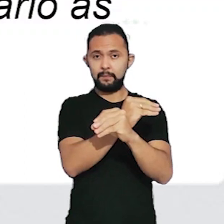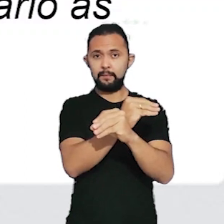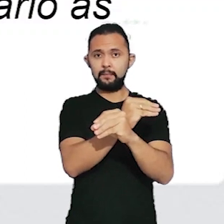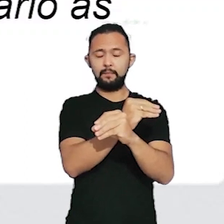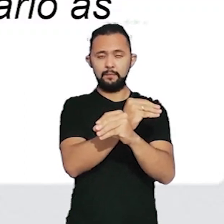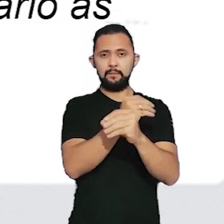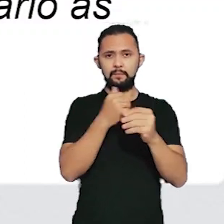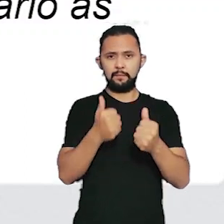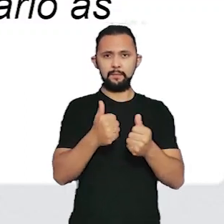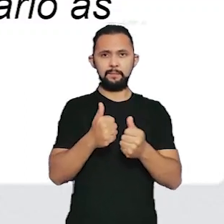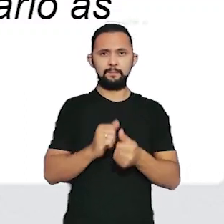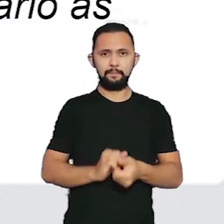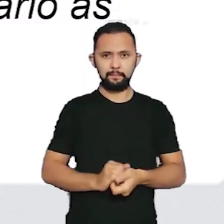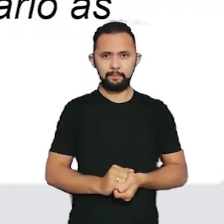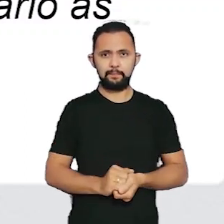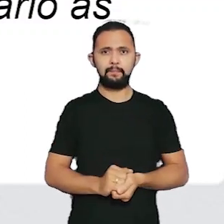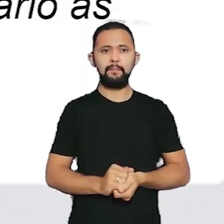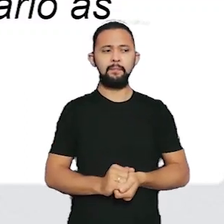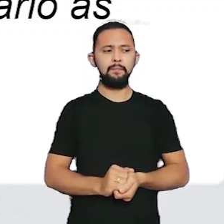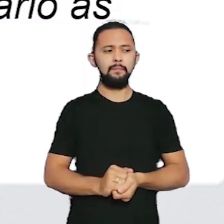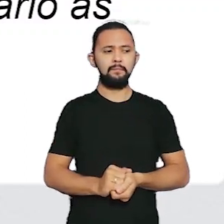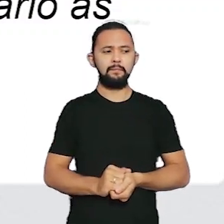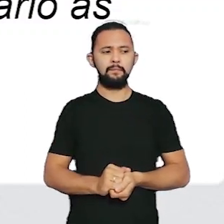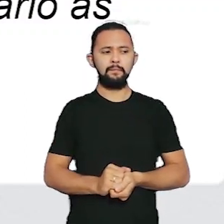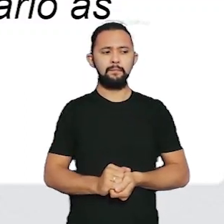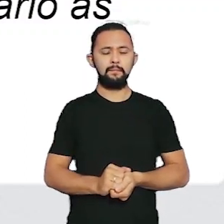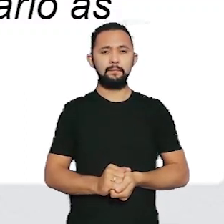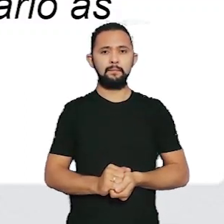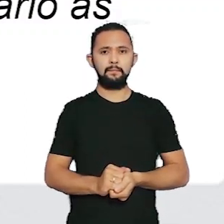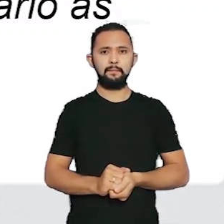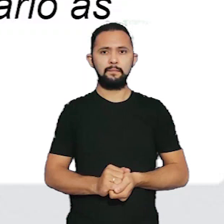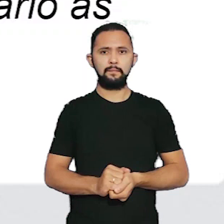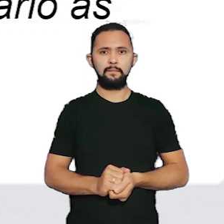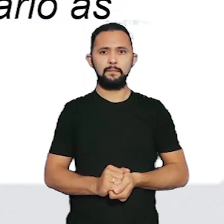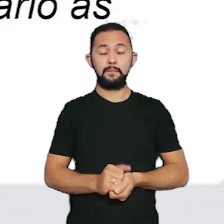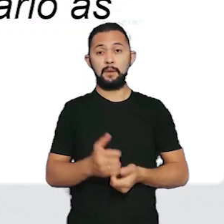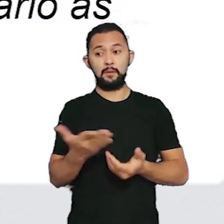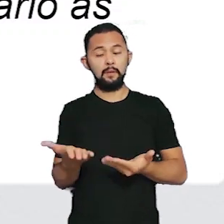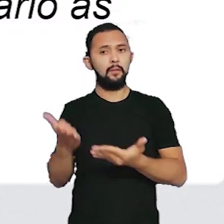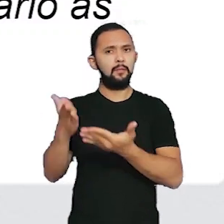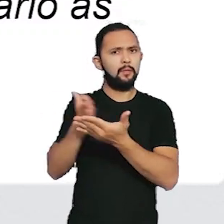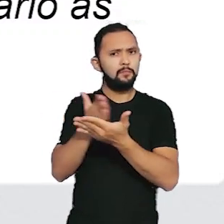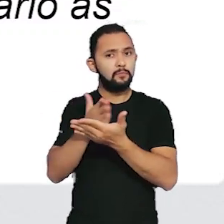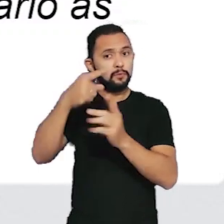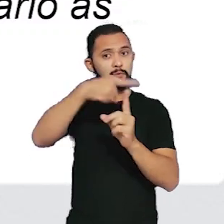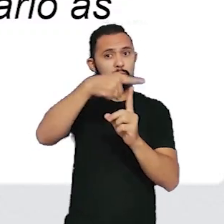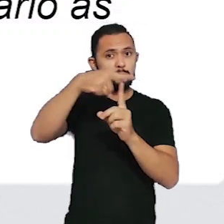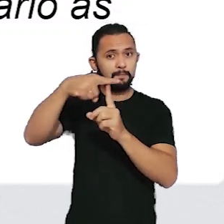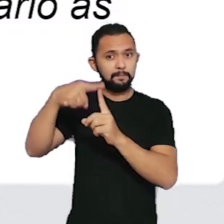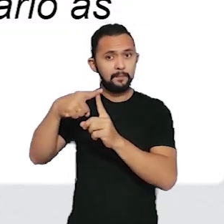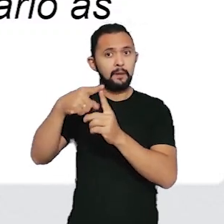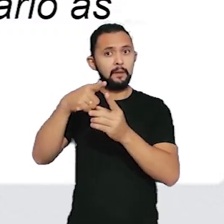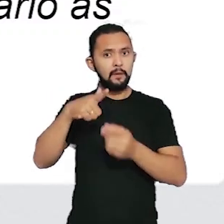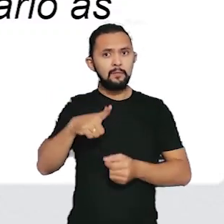que, ainda que, em que pese e etc, tá? Então, são esses conectivos que vão